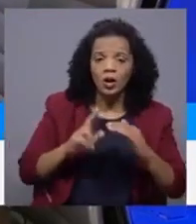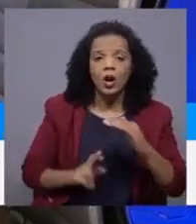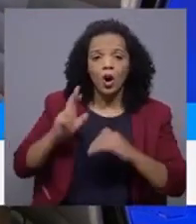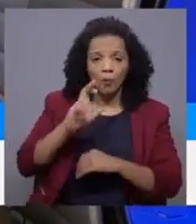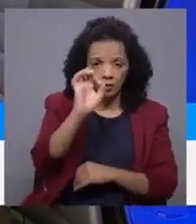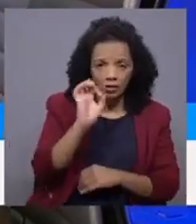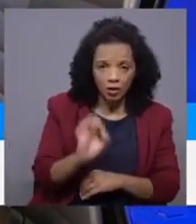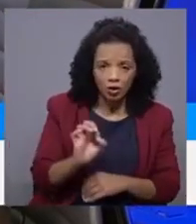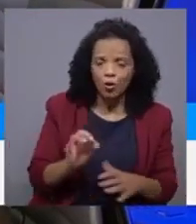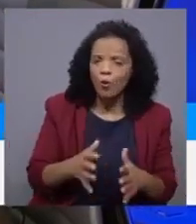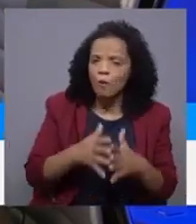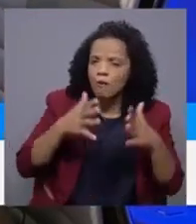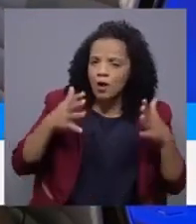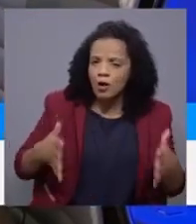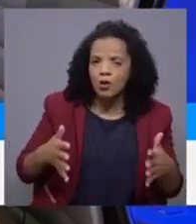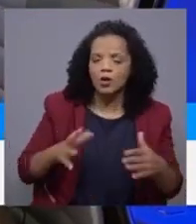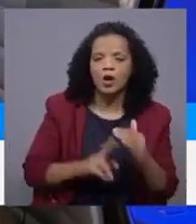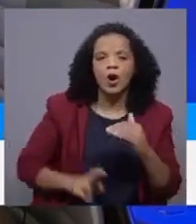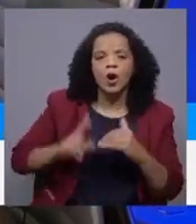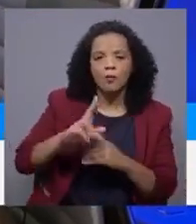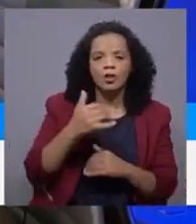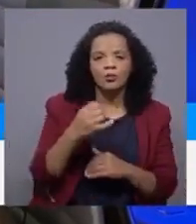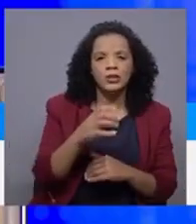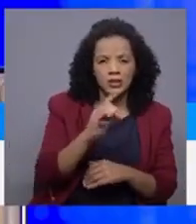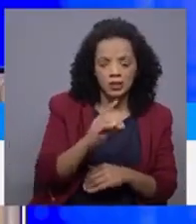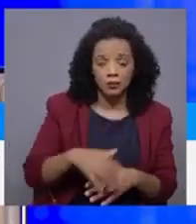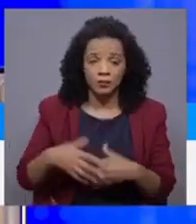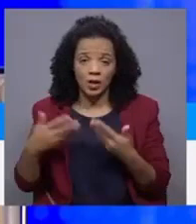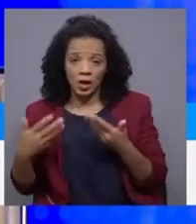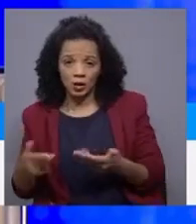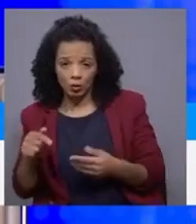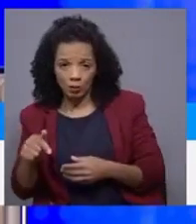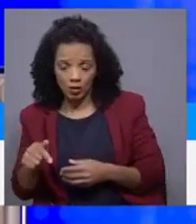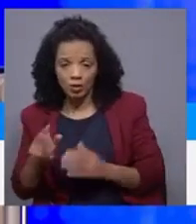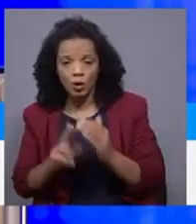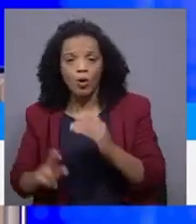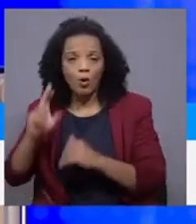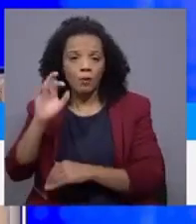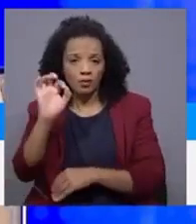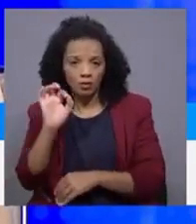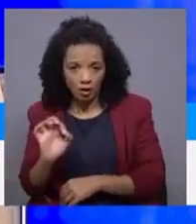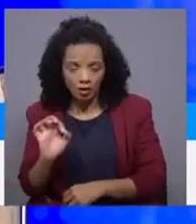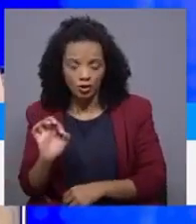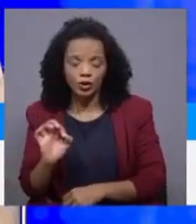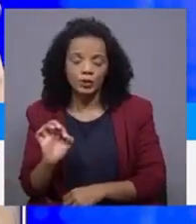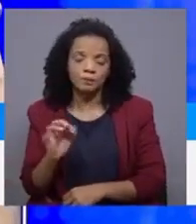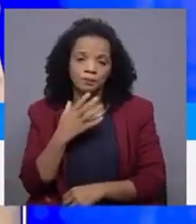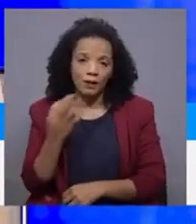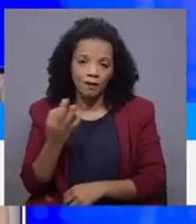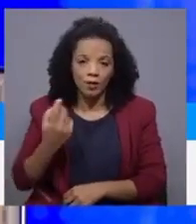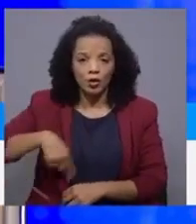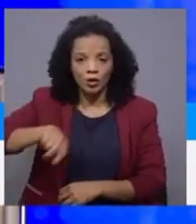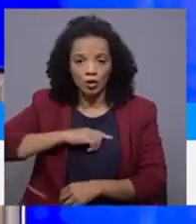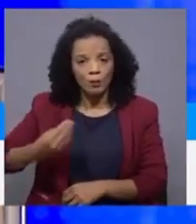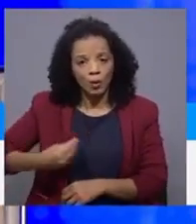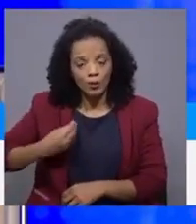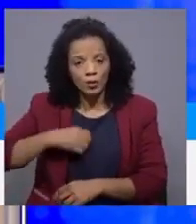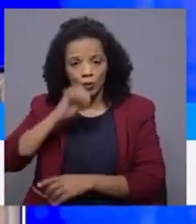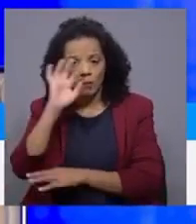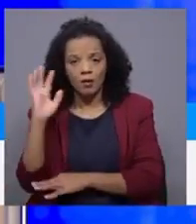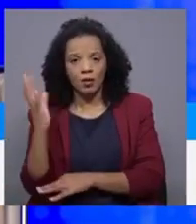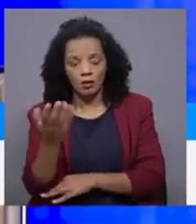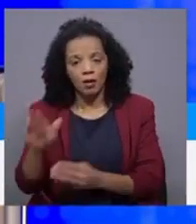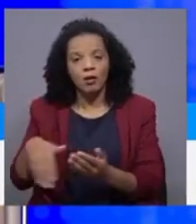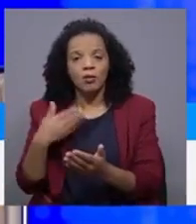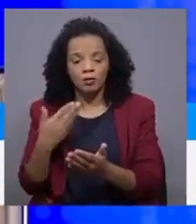taxa. O maior aumento desde 2016 e vai continuar a aumentar. Neste momento, o aumento da taxa, por muito que tenhamos uma preocupação ambiental, vai